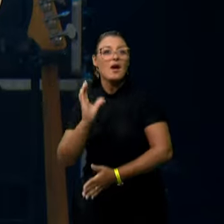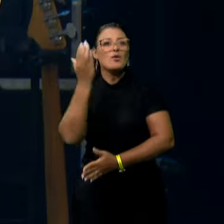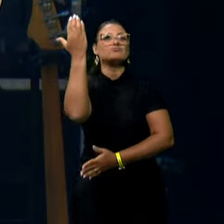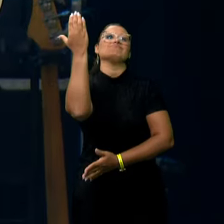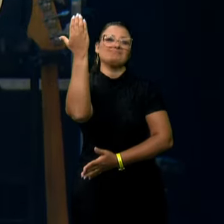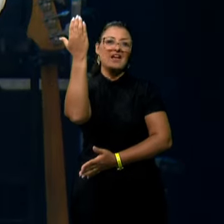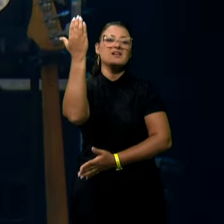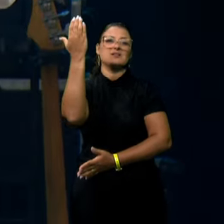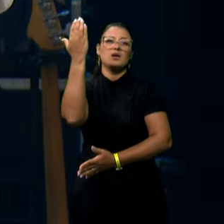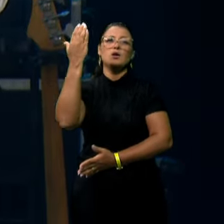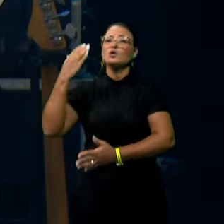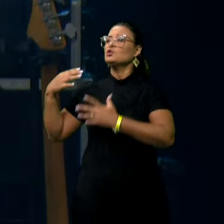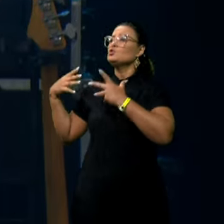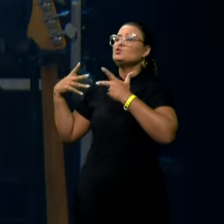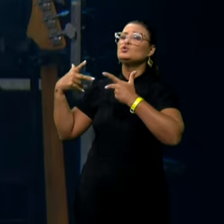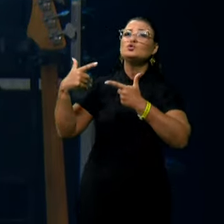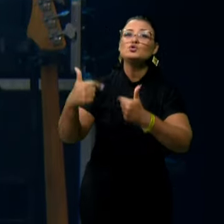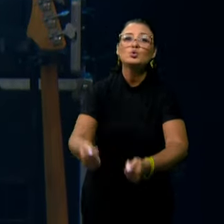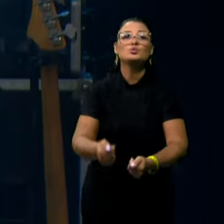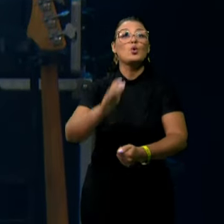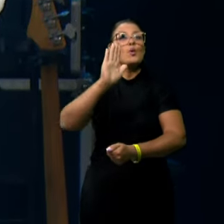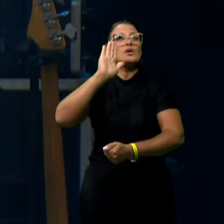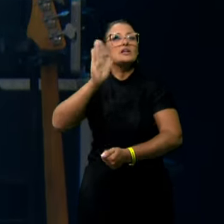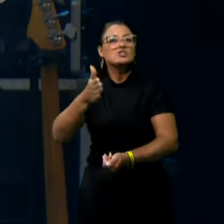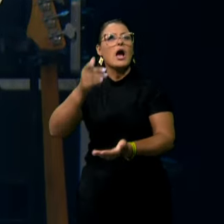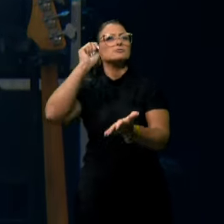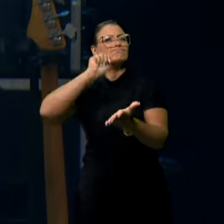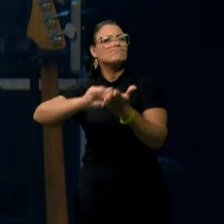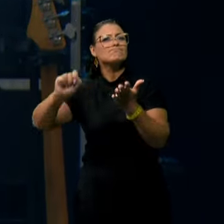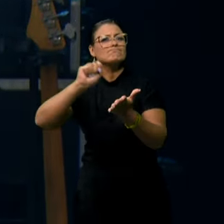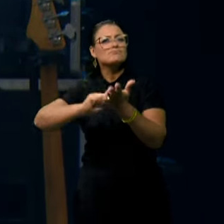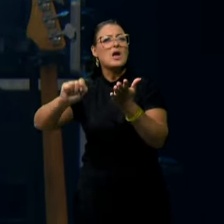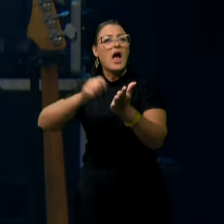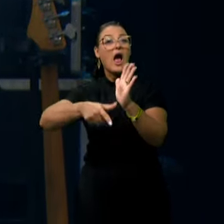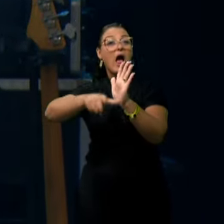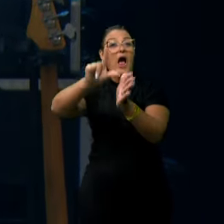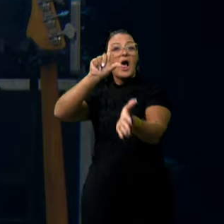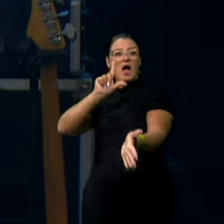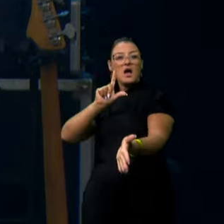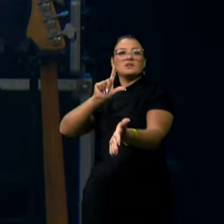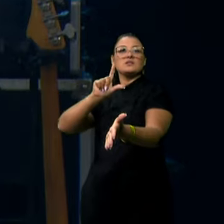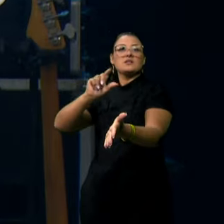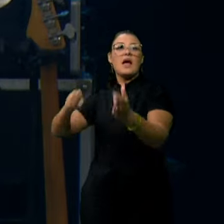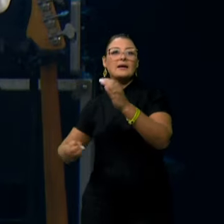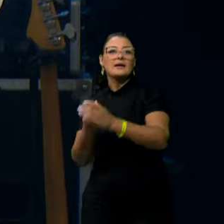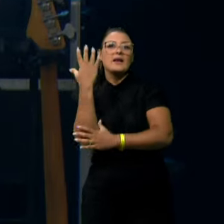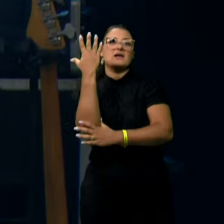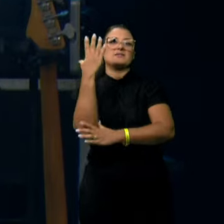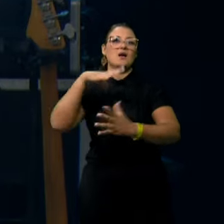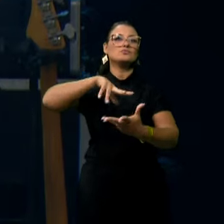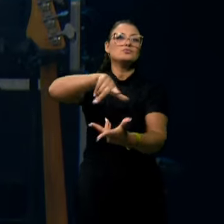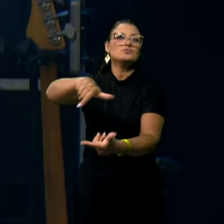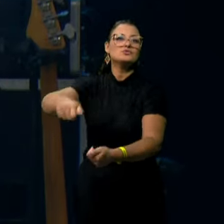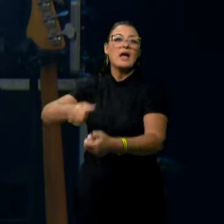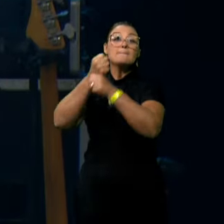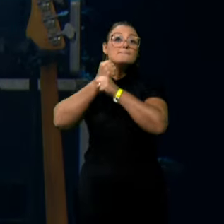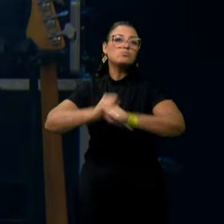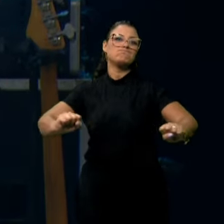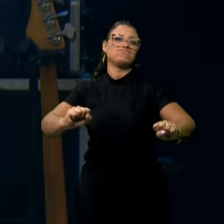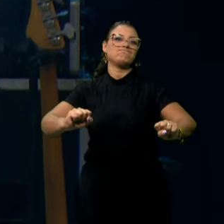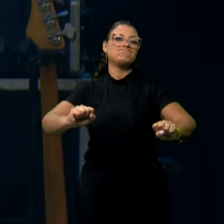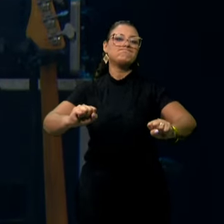compra aquilo que está escrito desde diante da fundação do mundo e é impossível